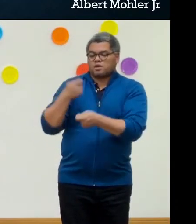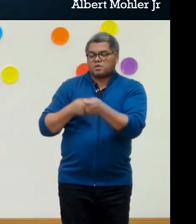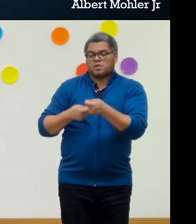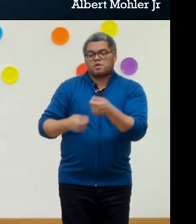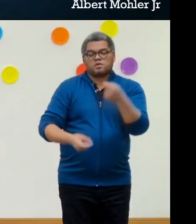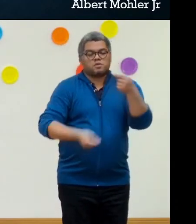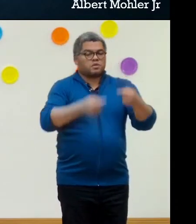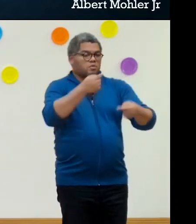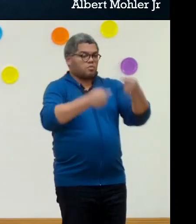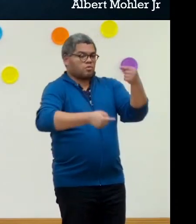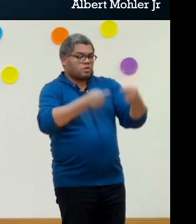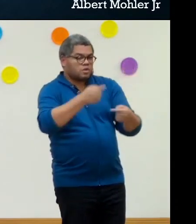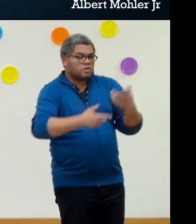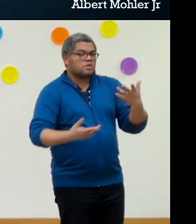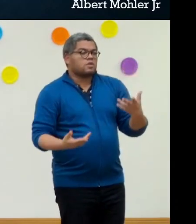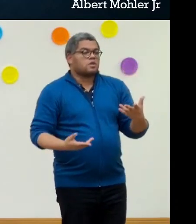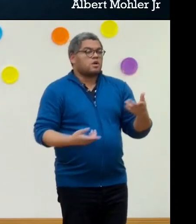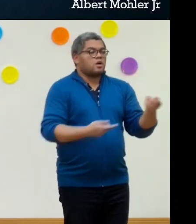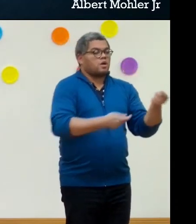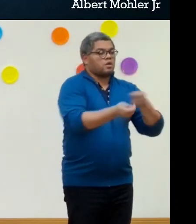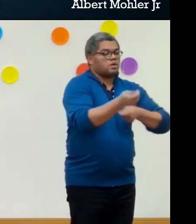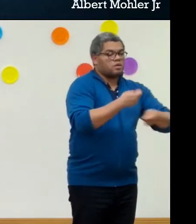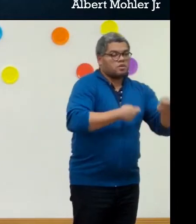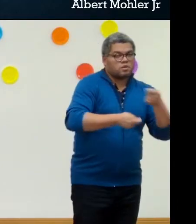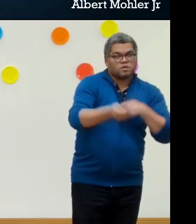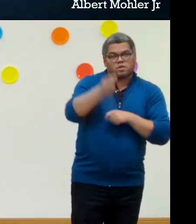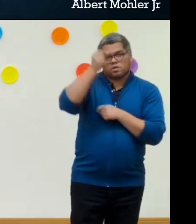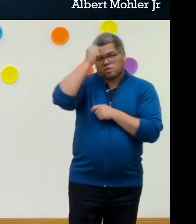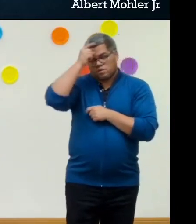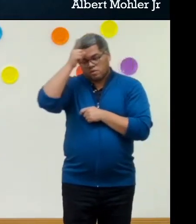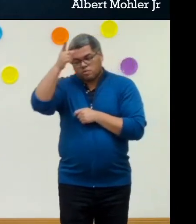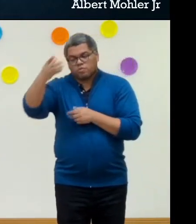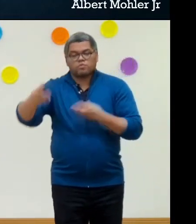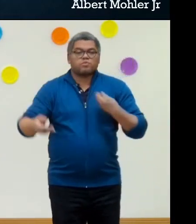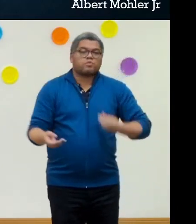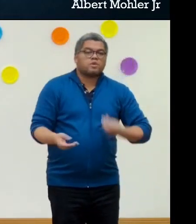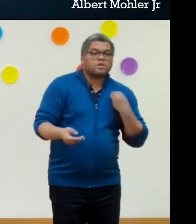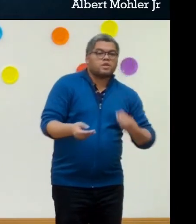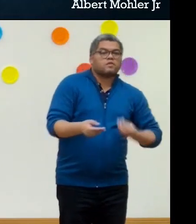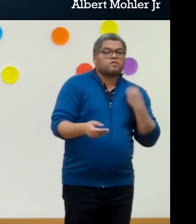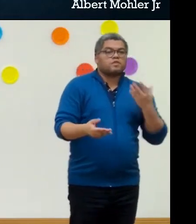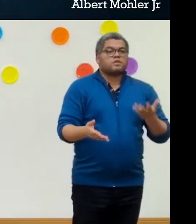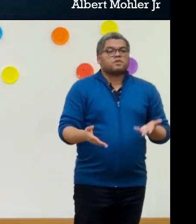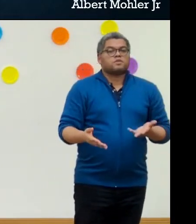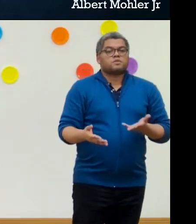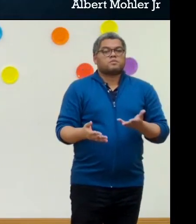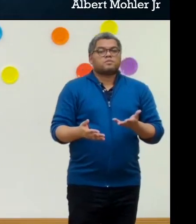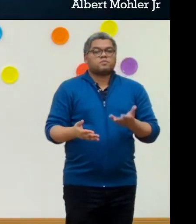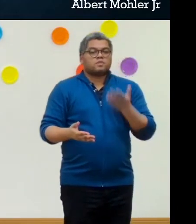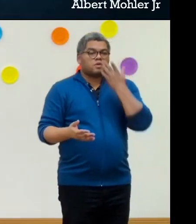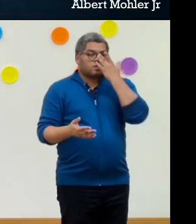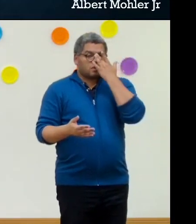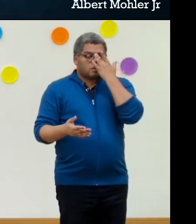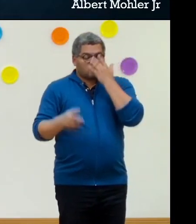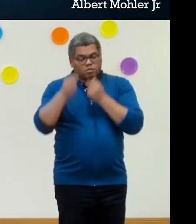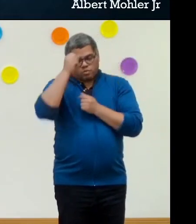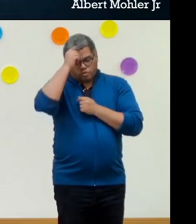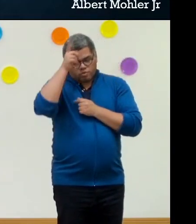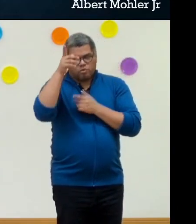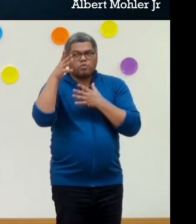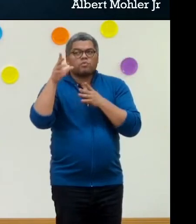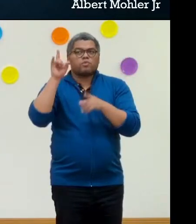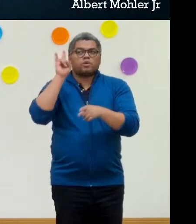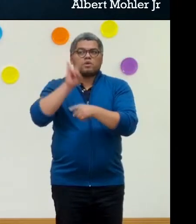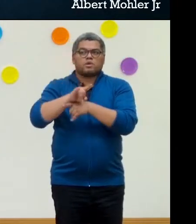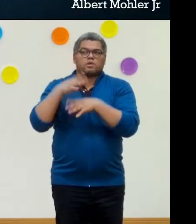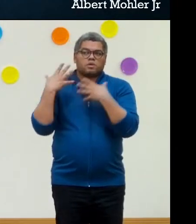política, nos negócios, na cultura, na vida? Uma cultura que aceita o